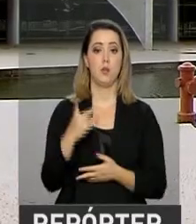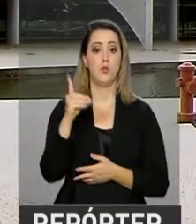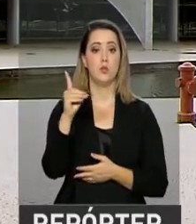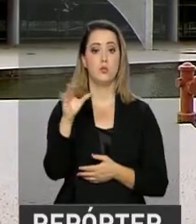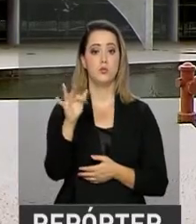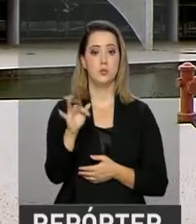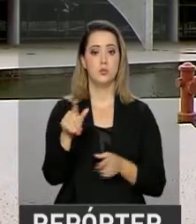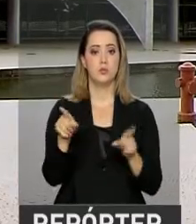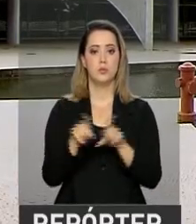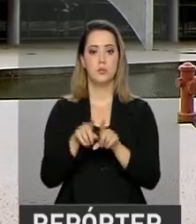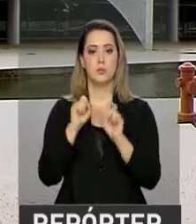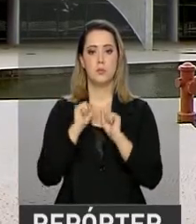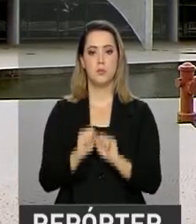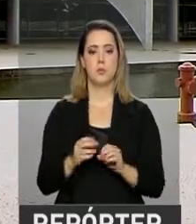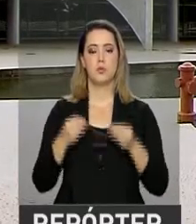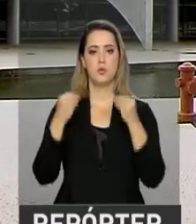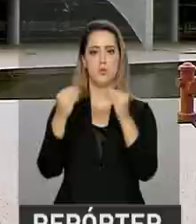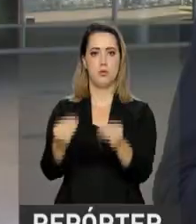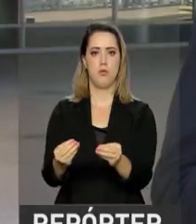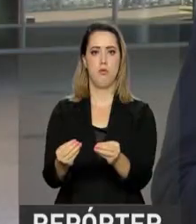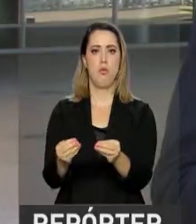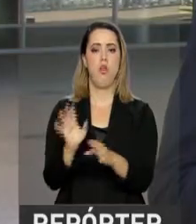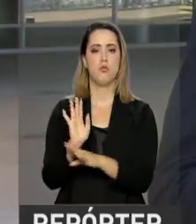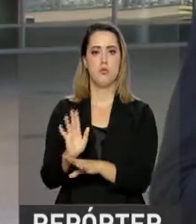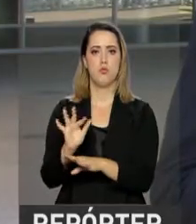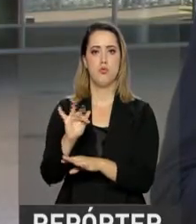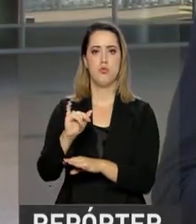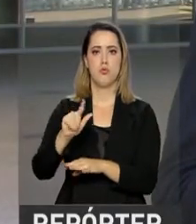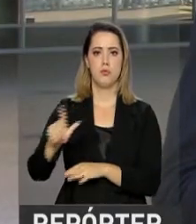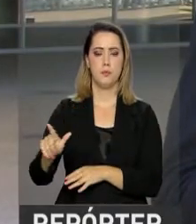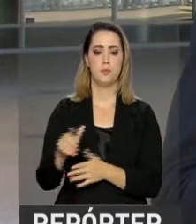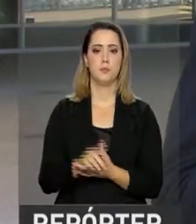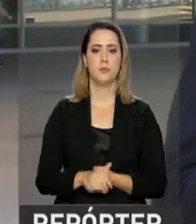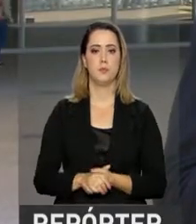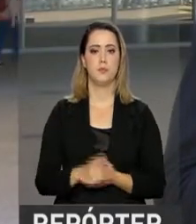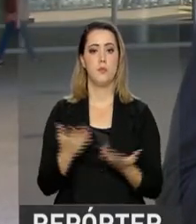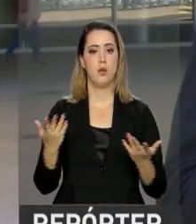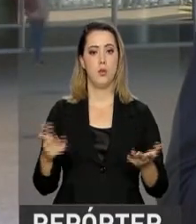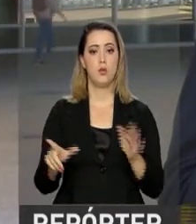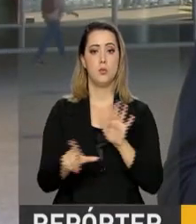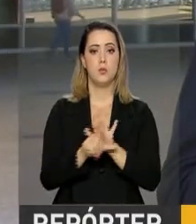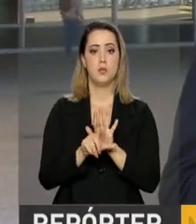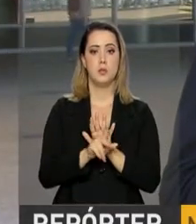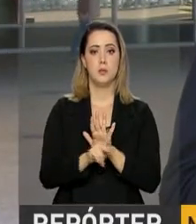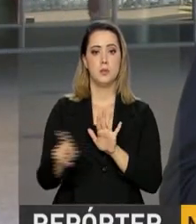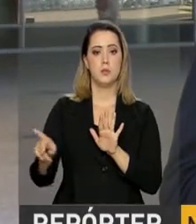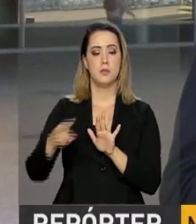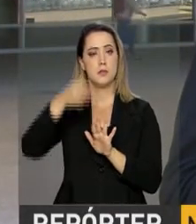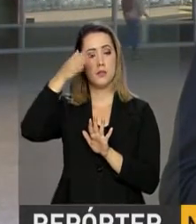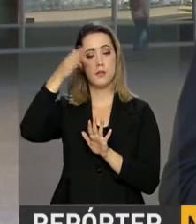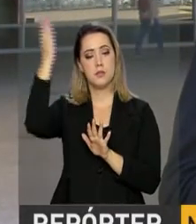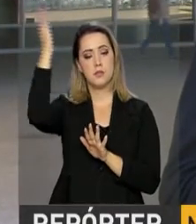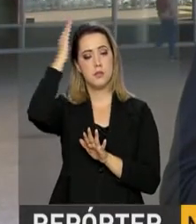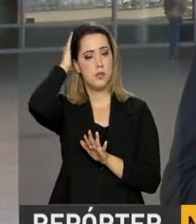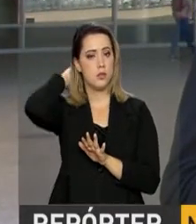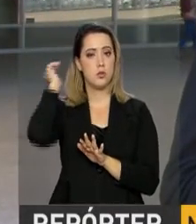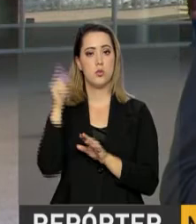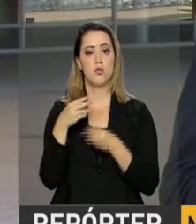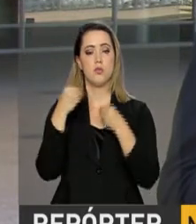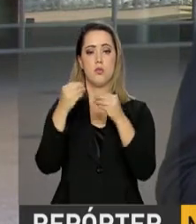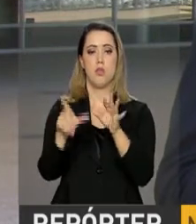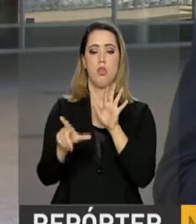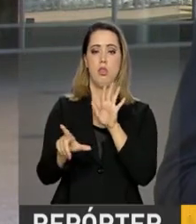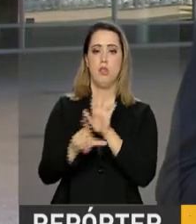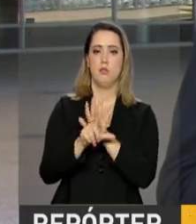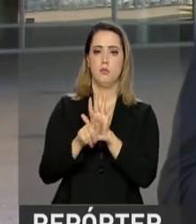também vai poder conceder benefícios uma lei sancionada pelo presidente da república traz regras para os estados concederem descontos